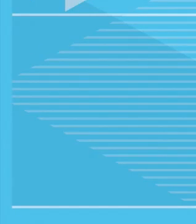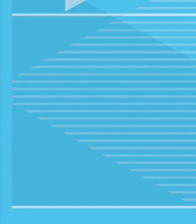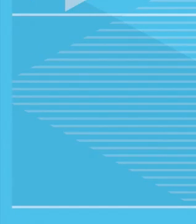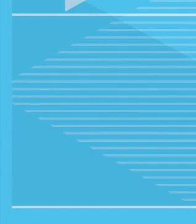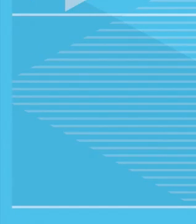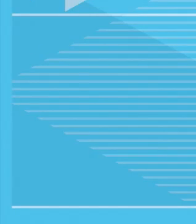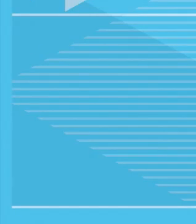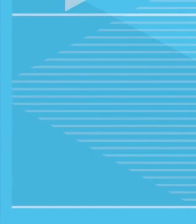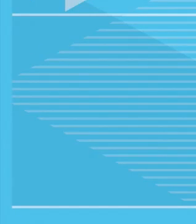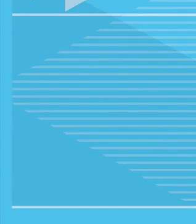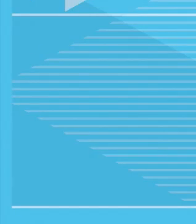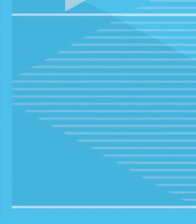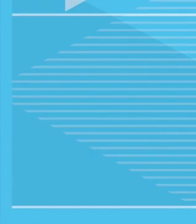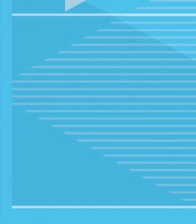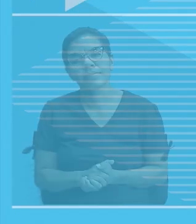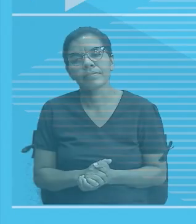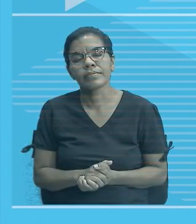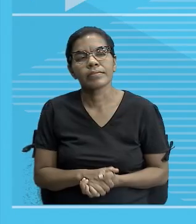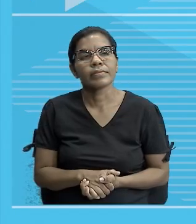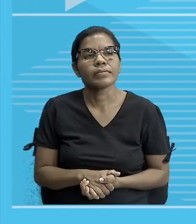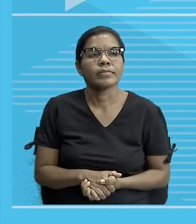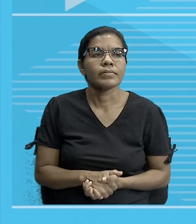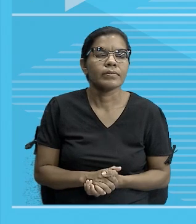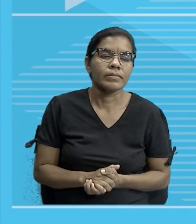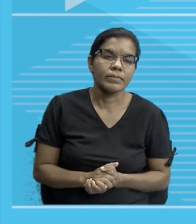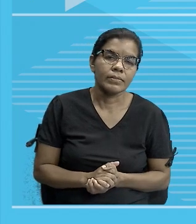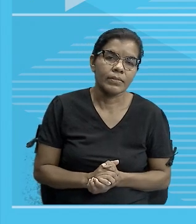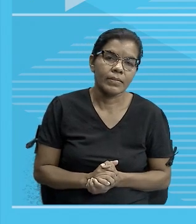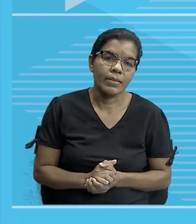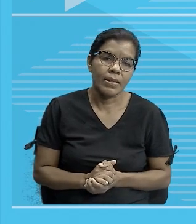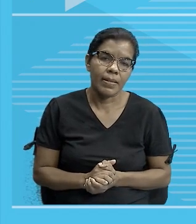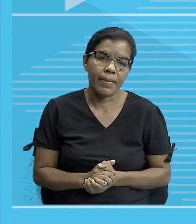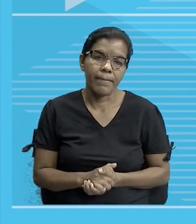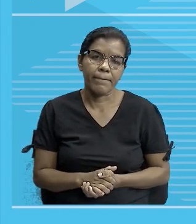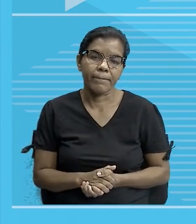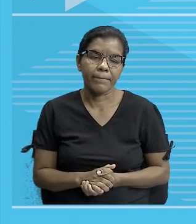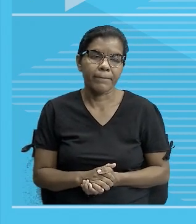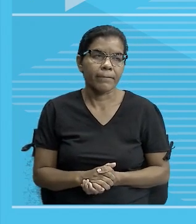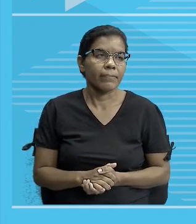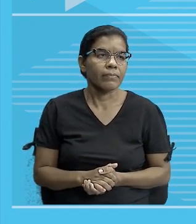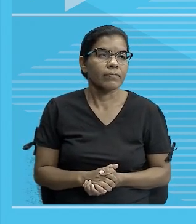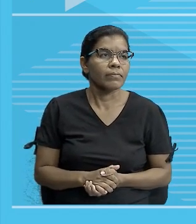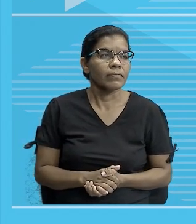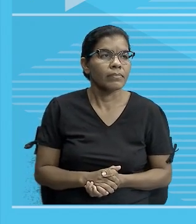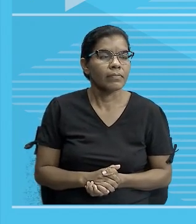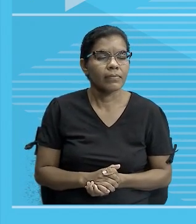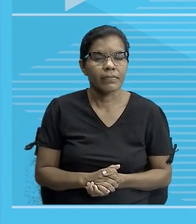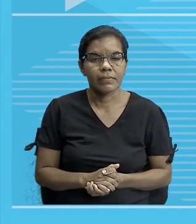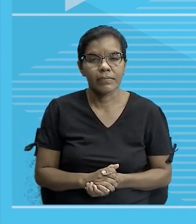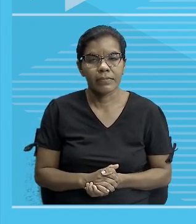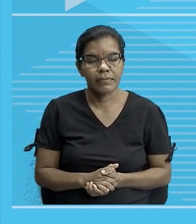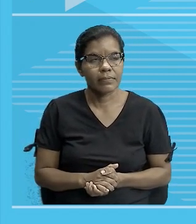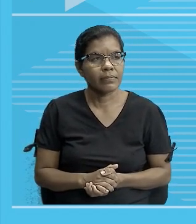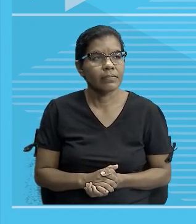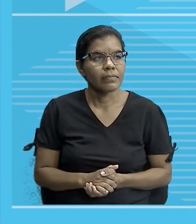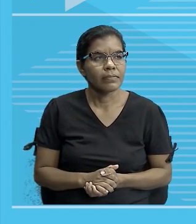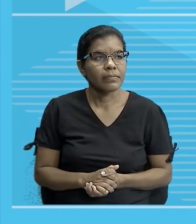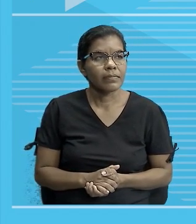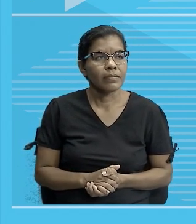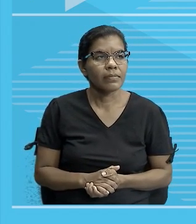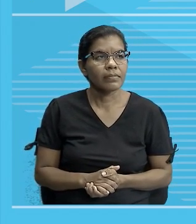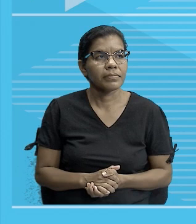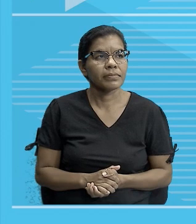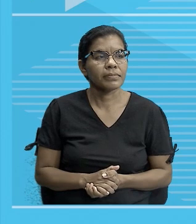Perfeito, perfeito, perfeito, perfeito, perfeito. De boa na lagoa, galera de São Francisco do